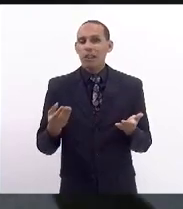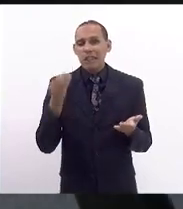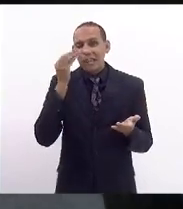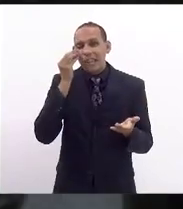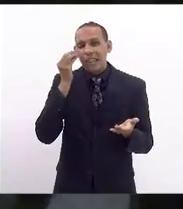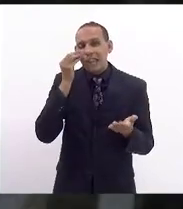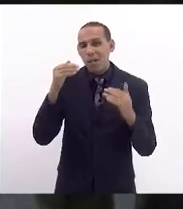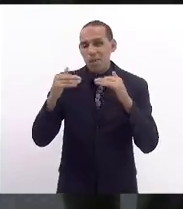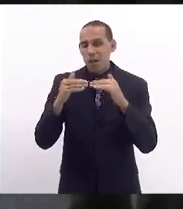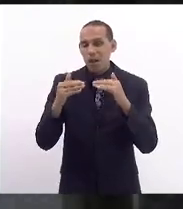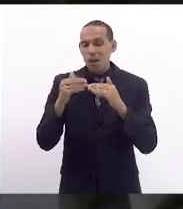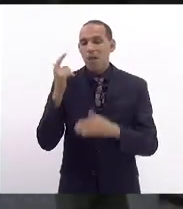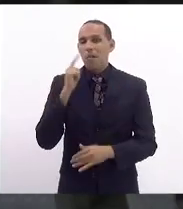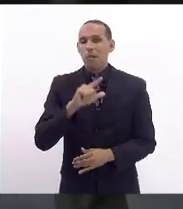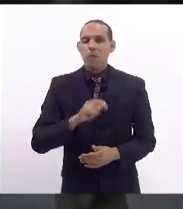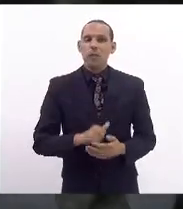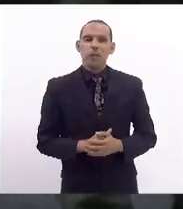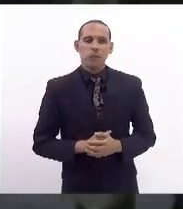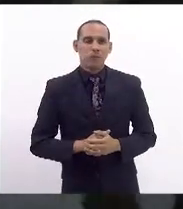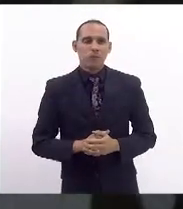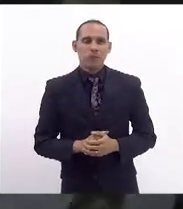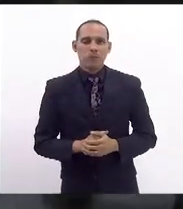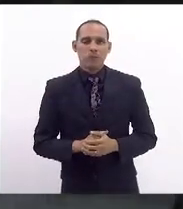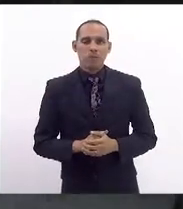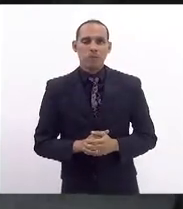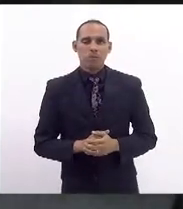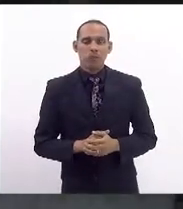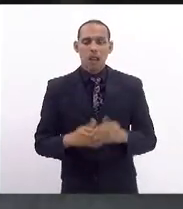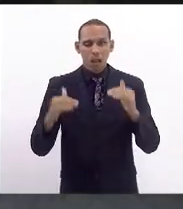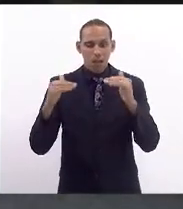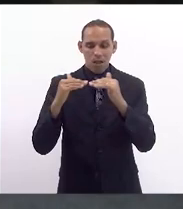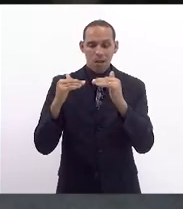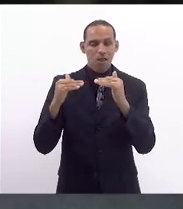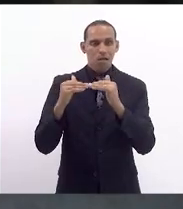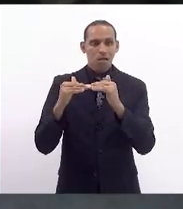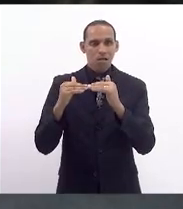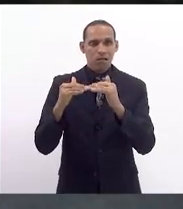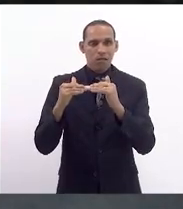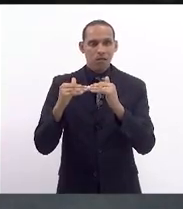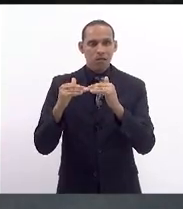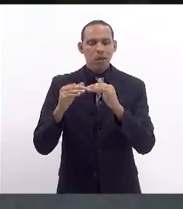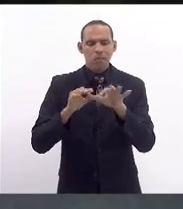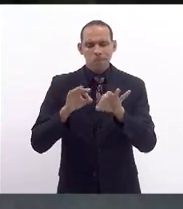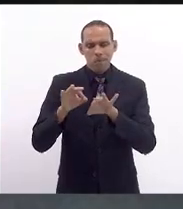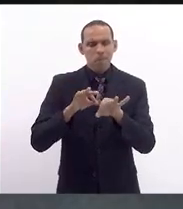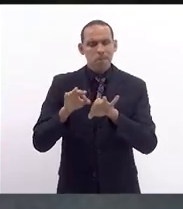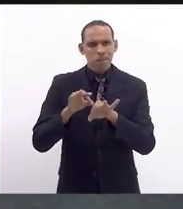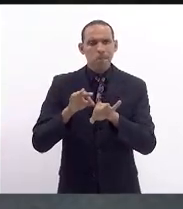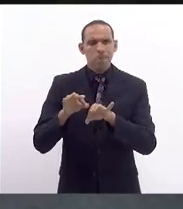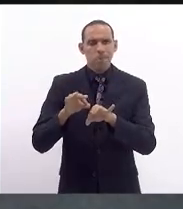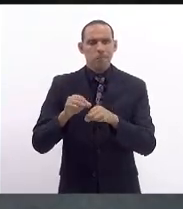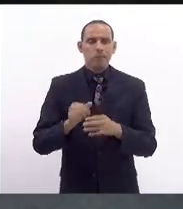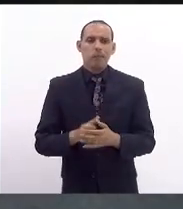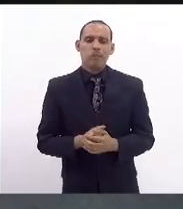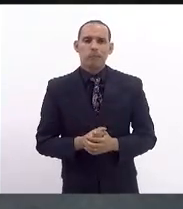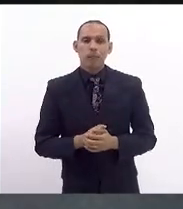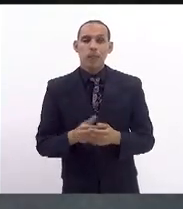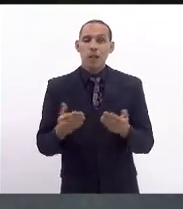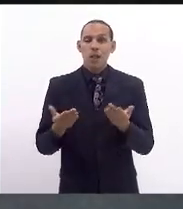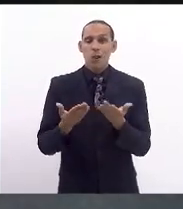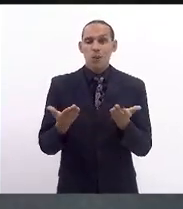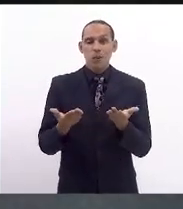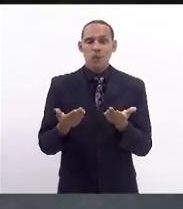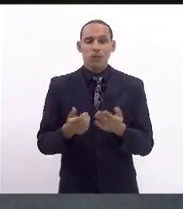haver um acordo e esse acordo foi costurado e